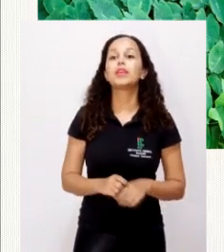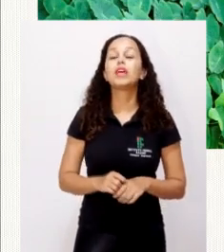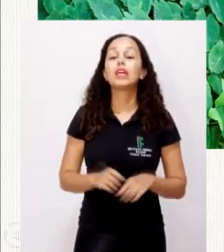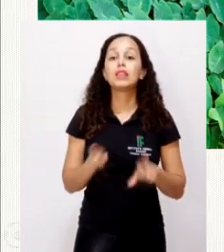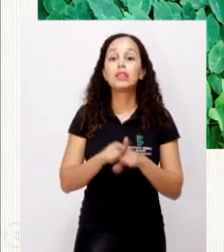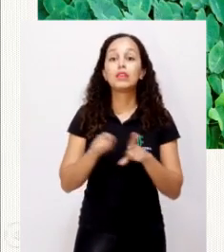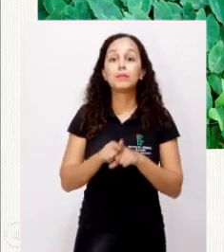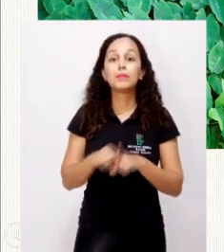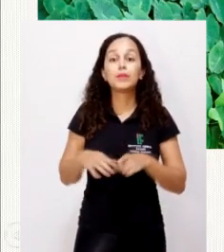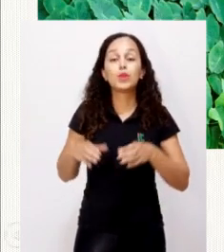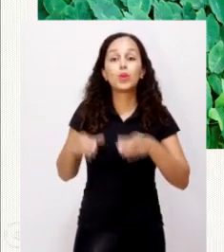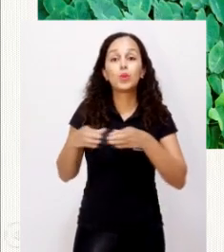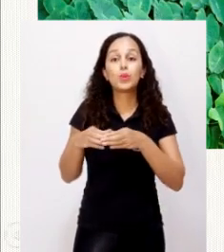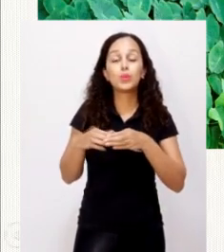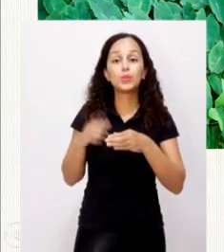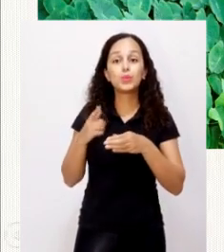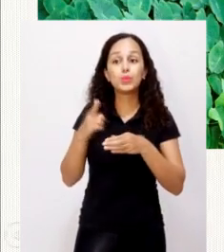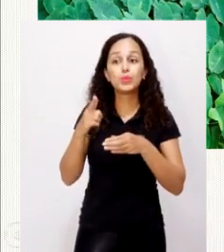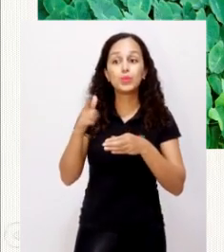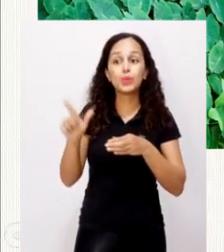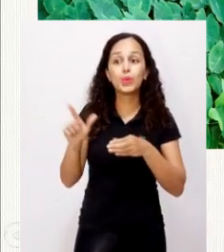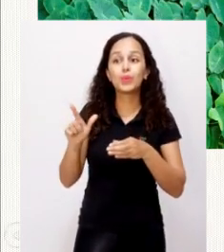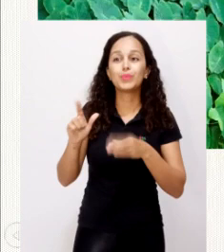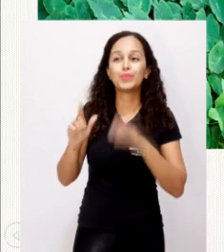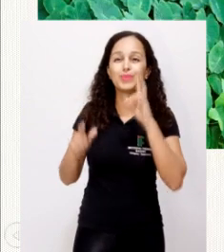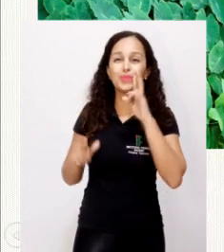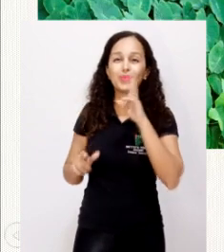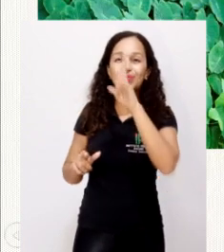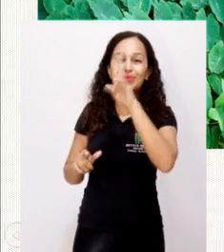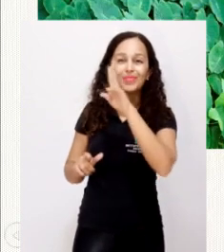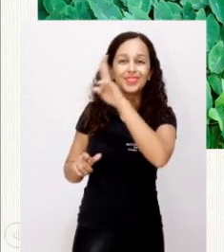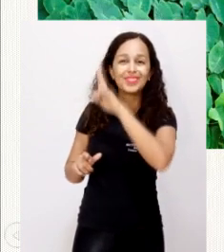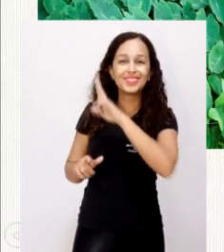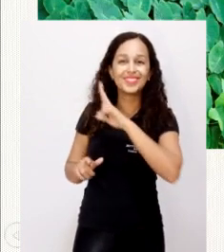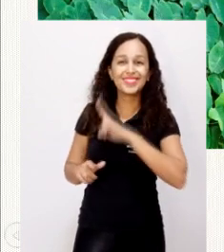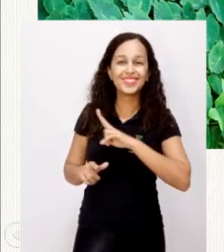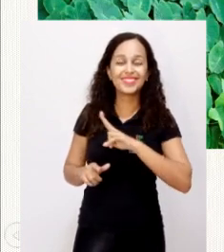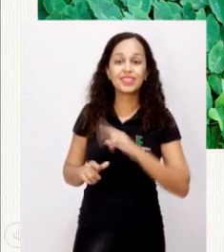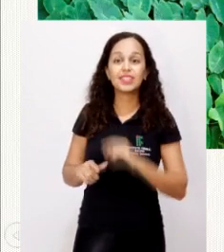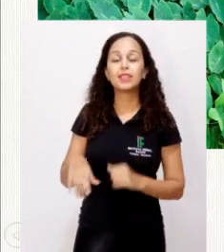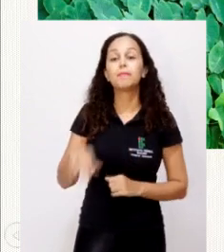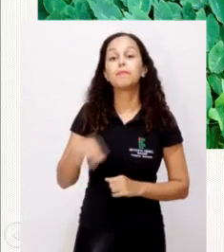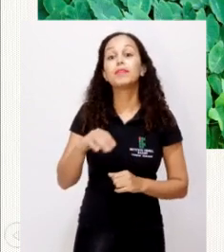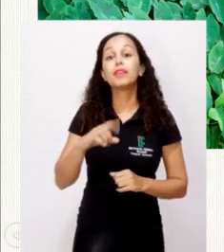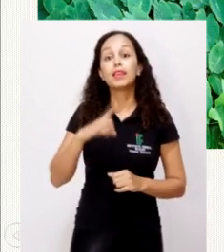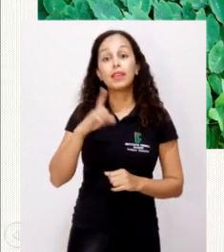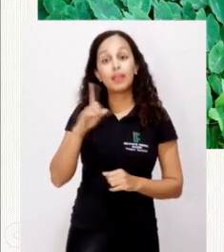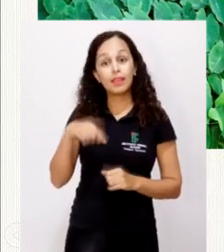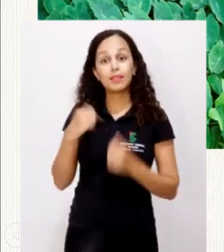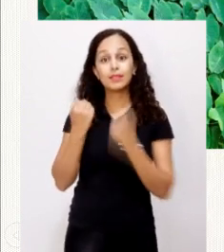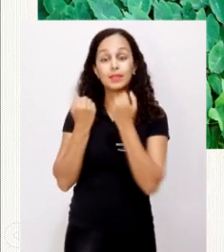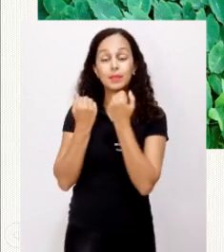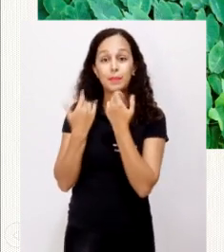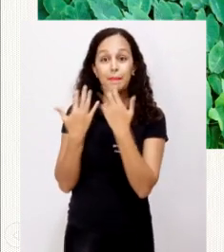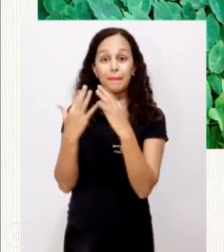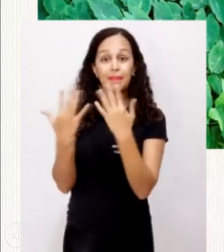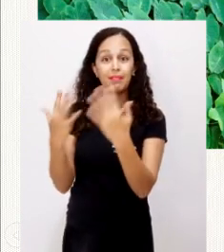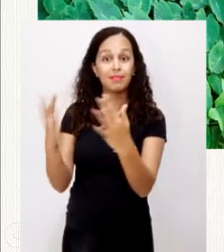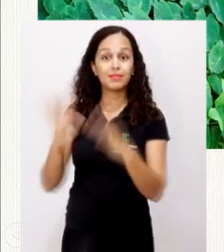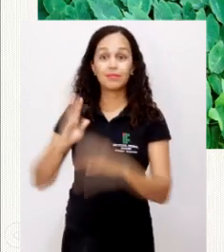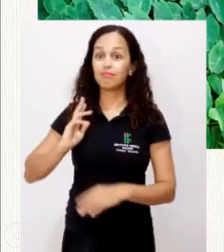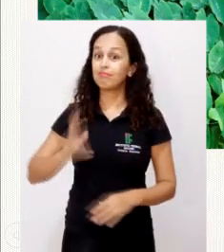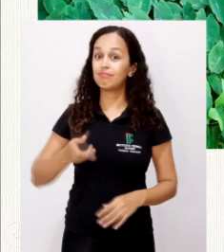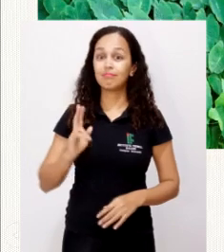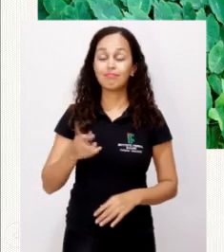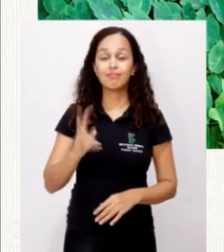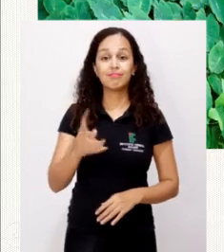Como silvestres, o grupo Rede Punk identificou beldroega, bredo, vinagreiras e orapronóbio. São